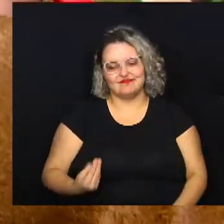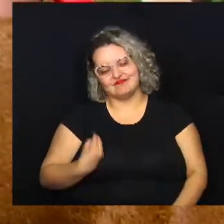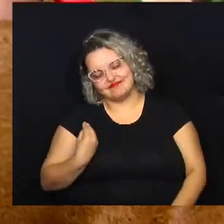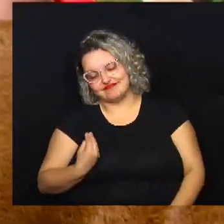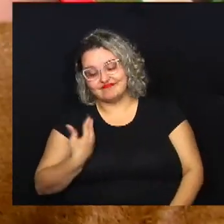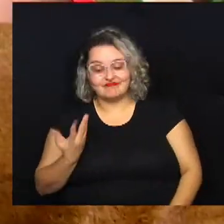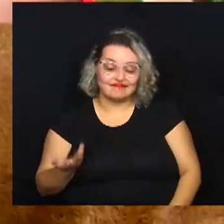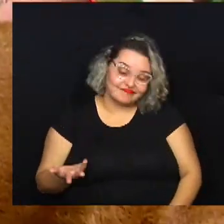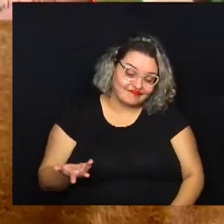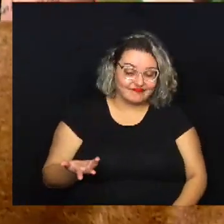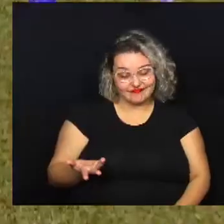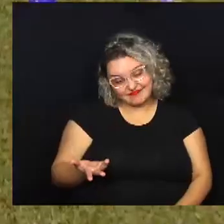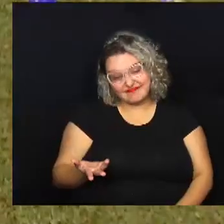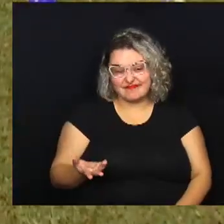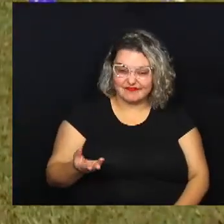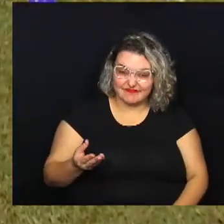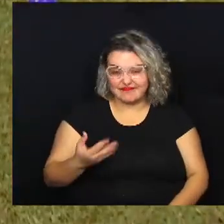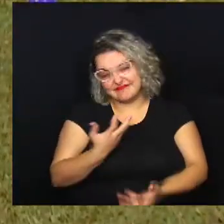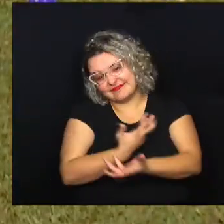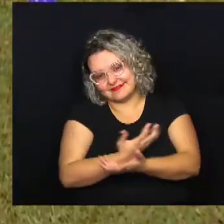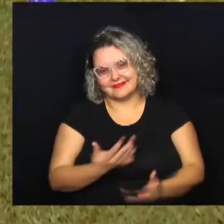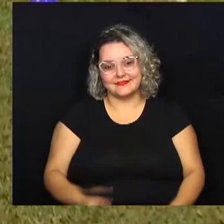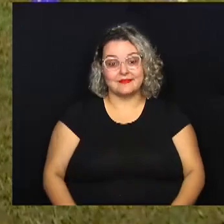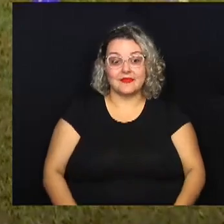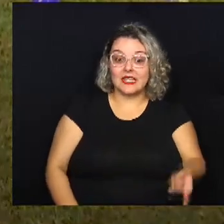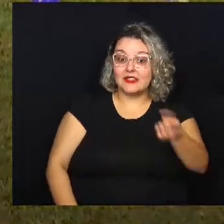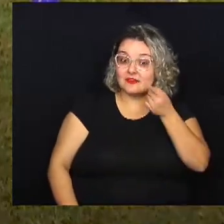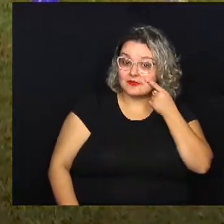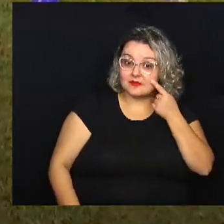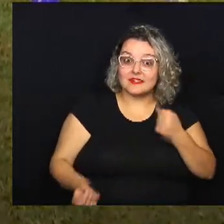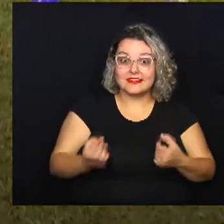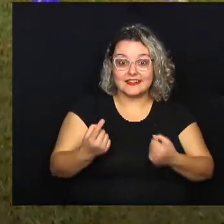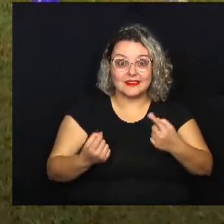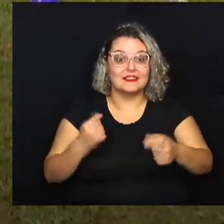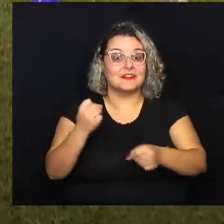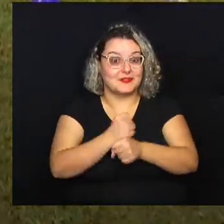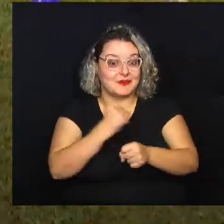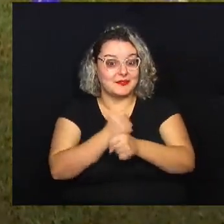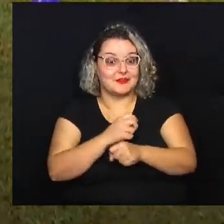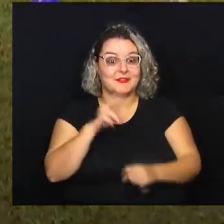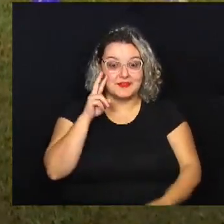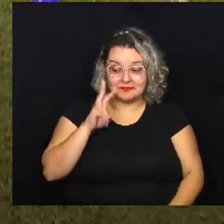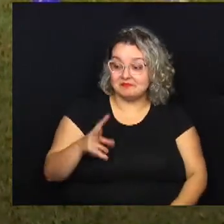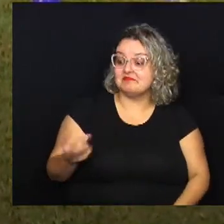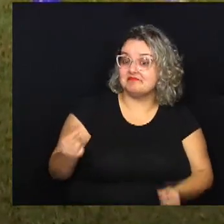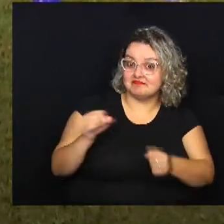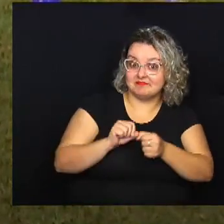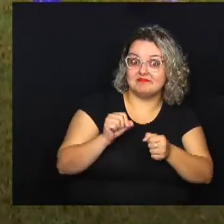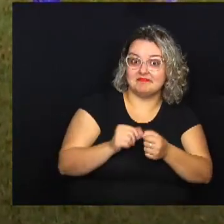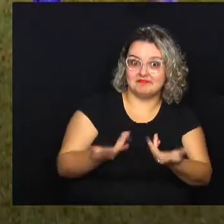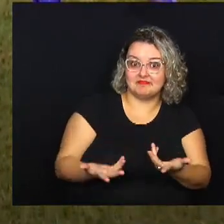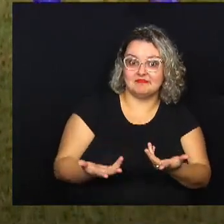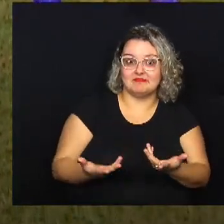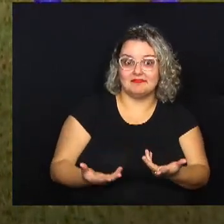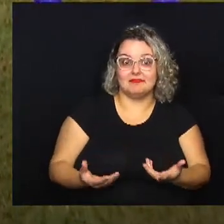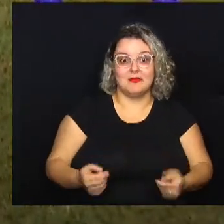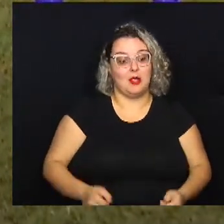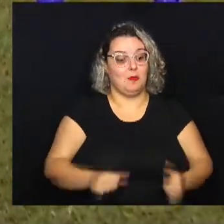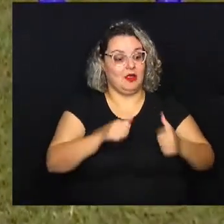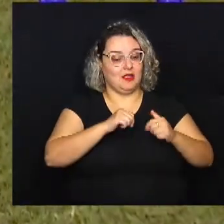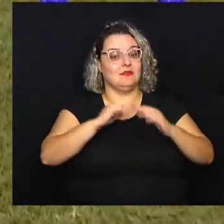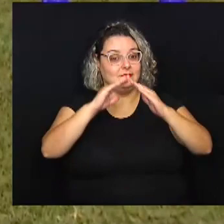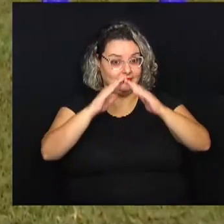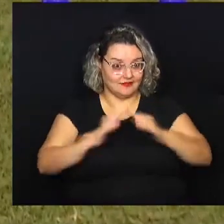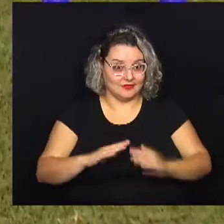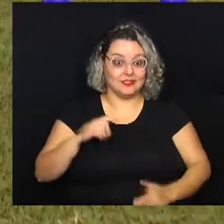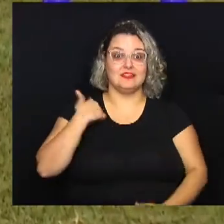vidinha sem graça. E você vê algumas obras sendo feitas em pró ao morador e às